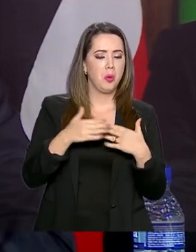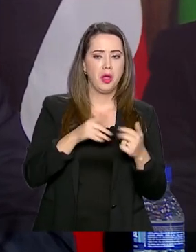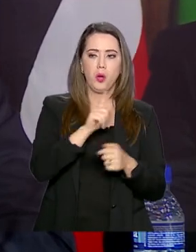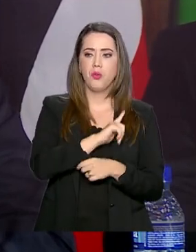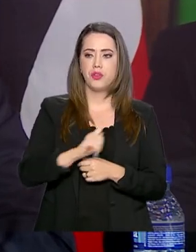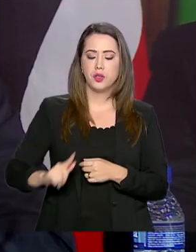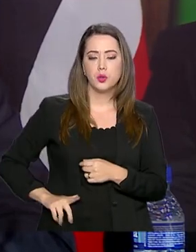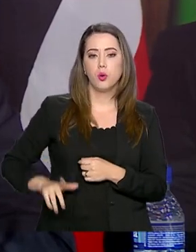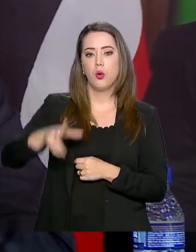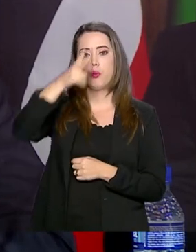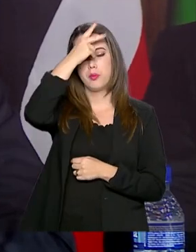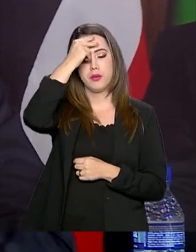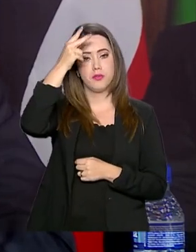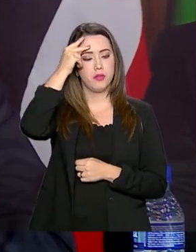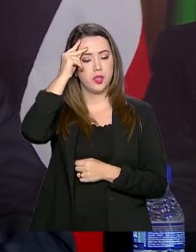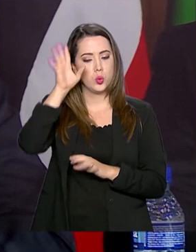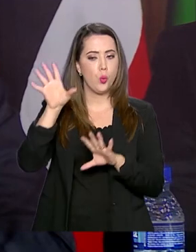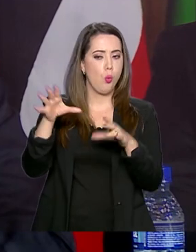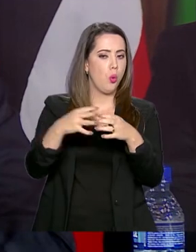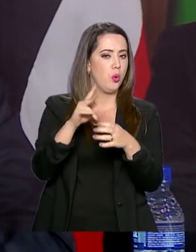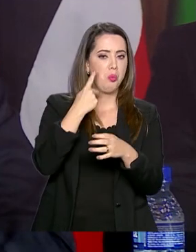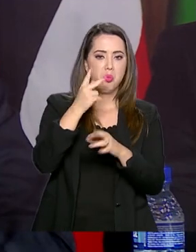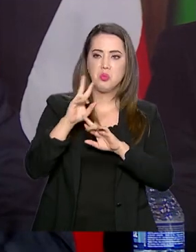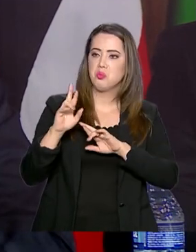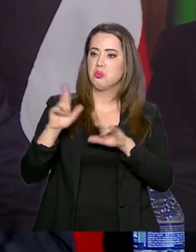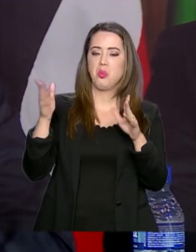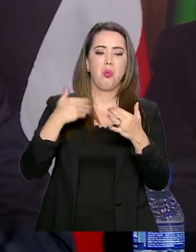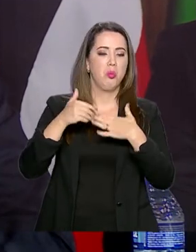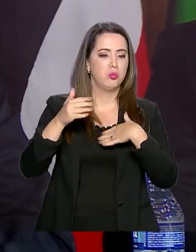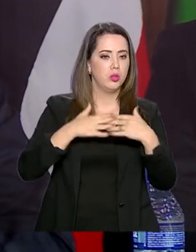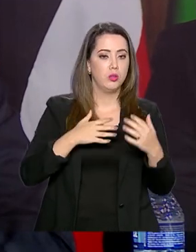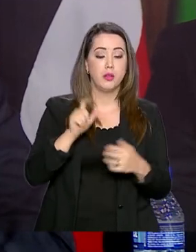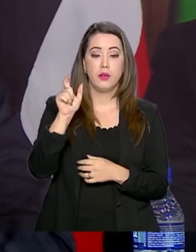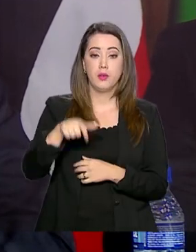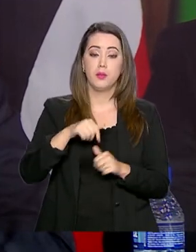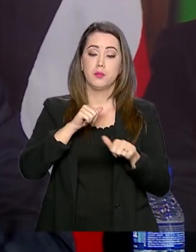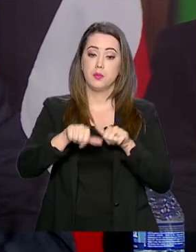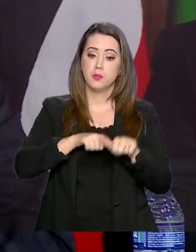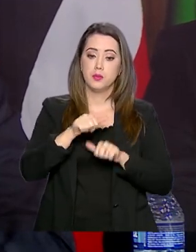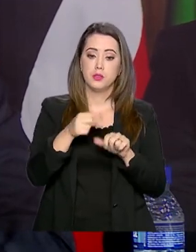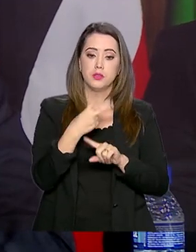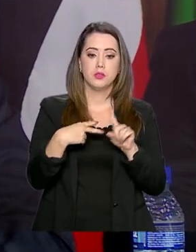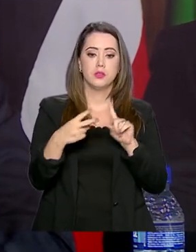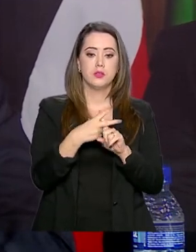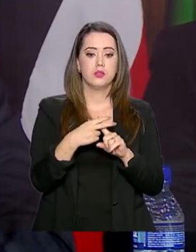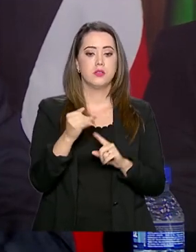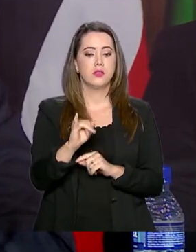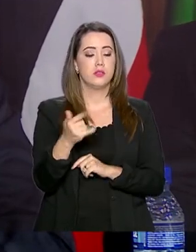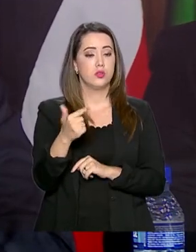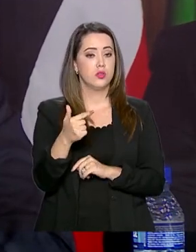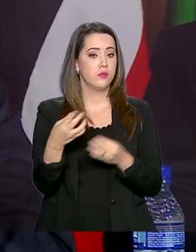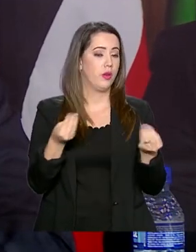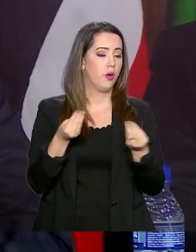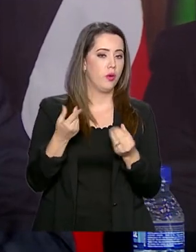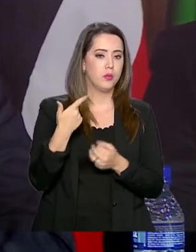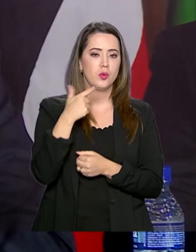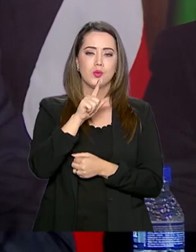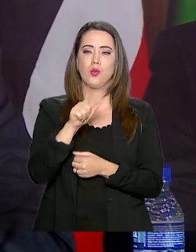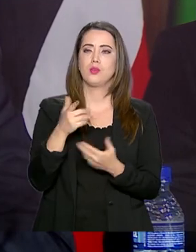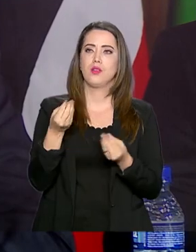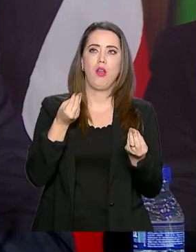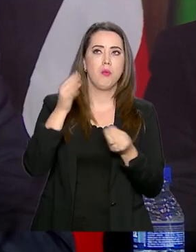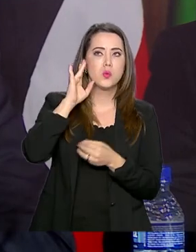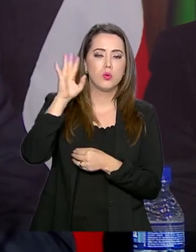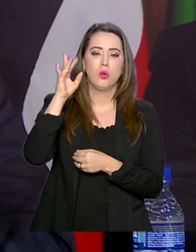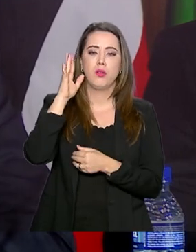questão partidária. É a reforma da Previdência, sem a qual não podemos sonhar em